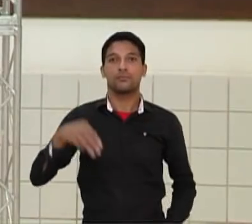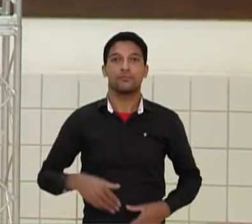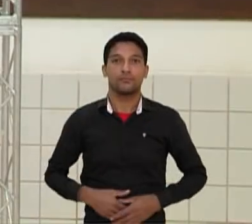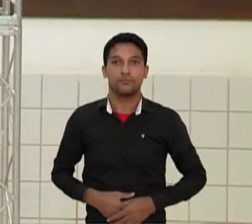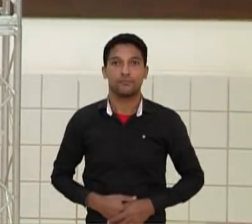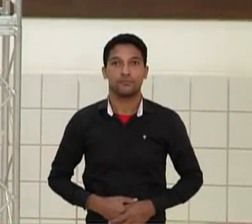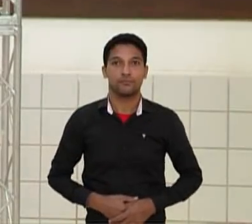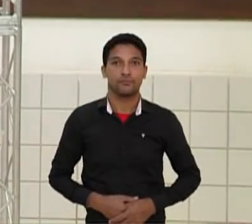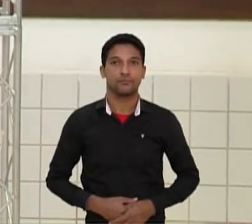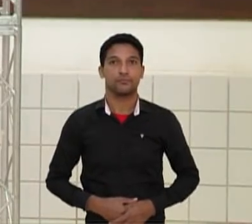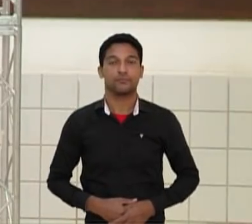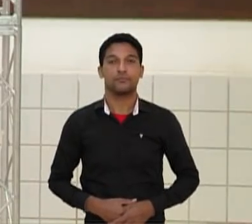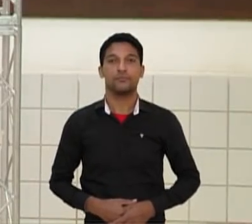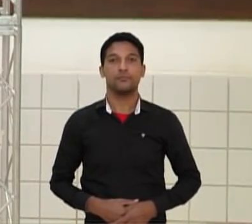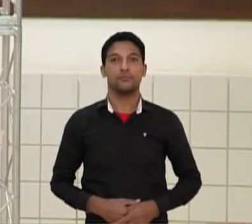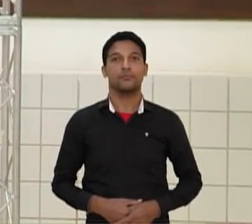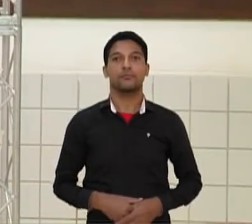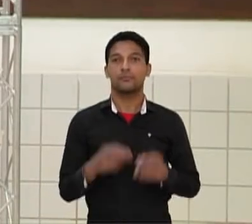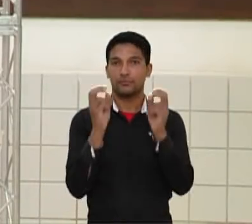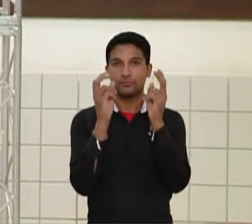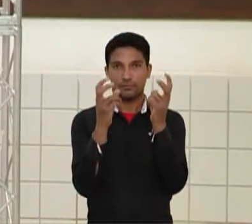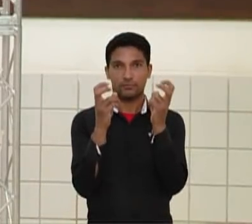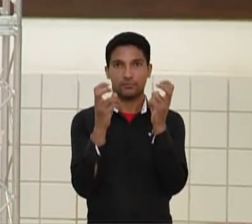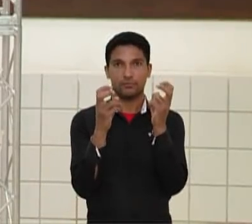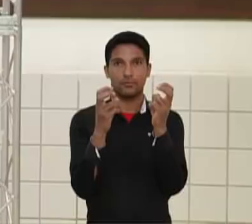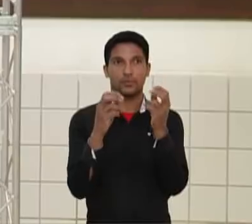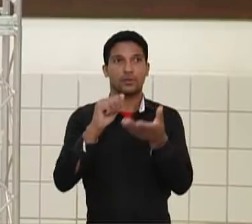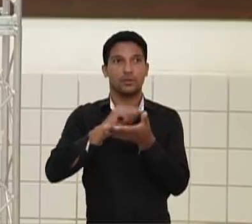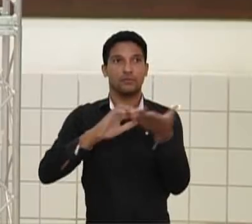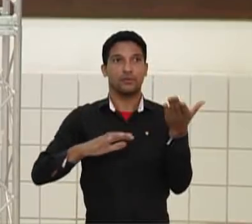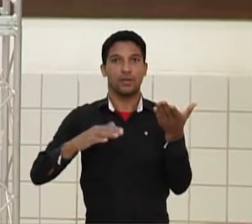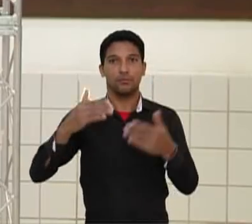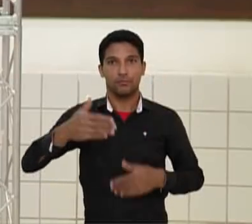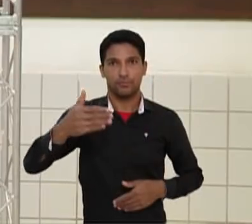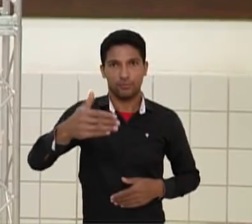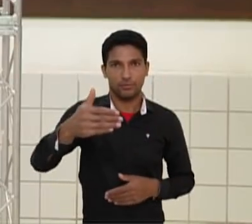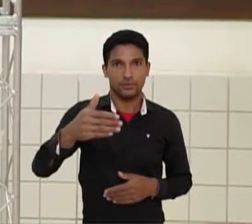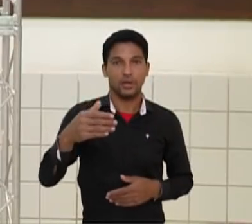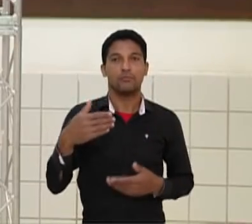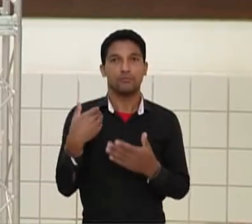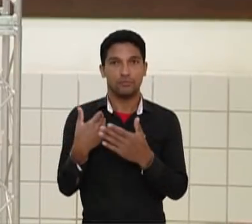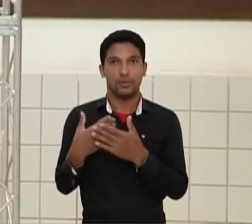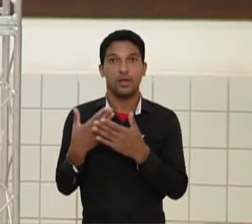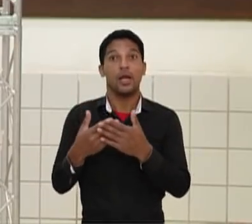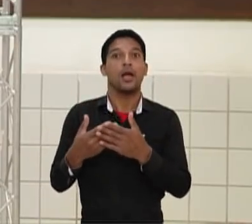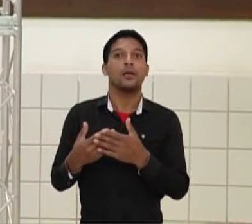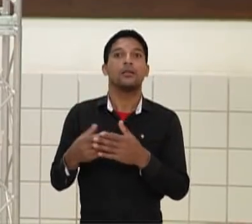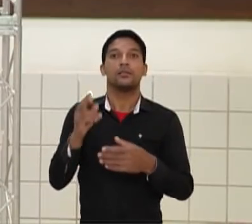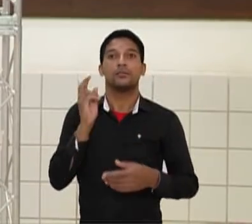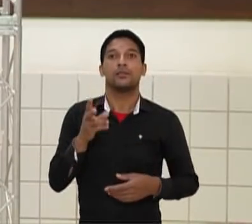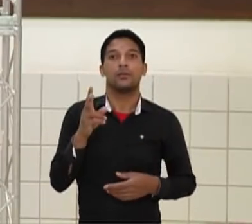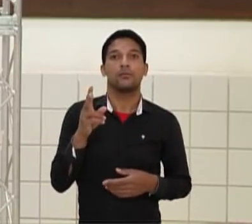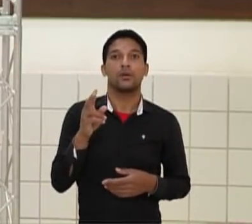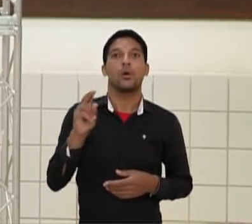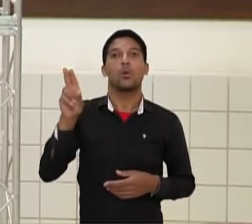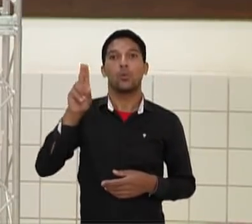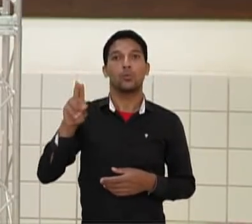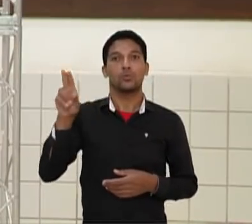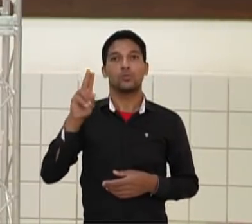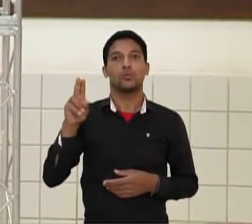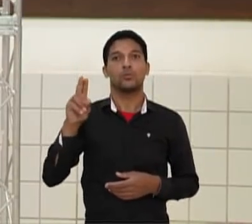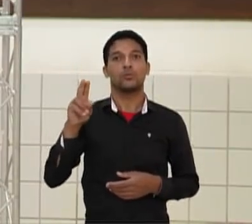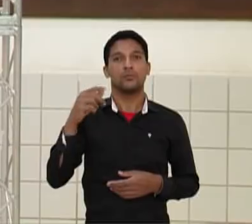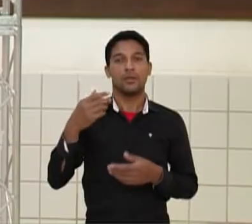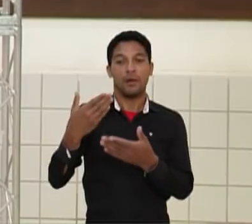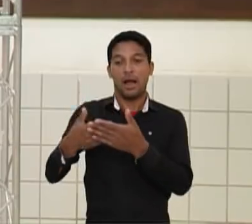veja que ao longo dos exercícios que nós fizemos hoje, eu sempre fui retomando as propriedades ou os elementos que nós vimos